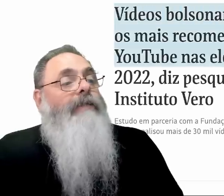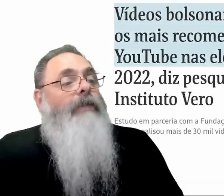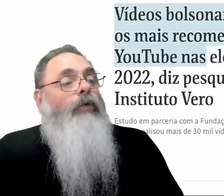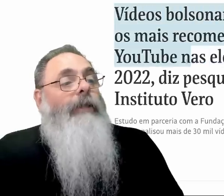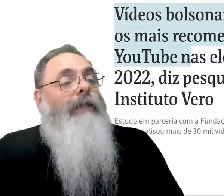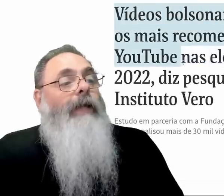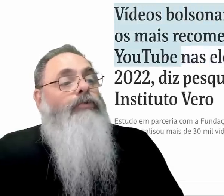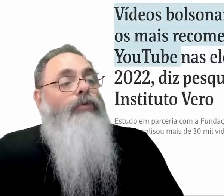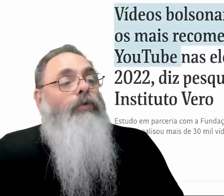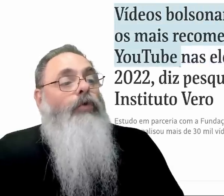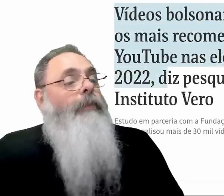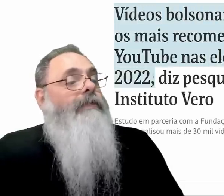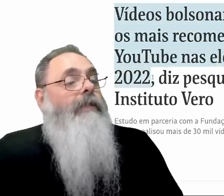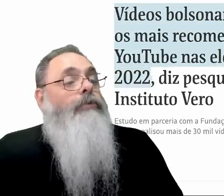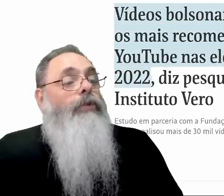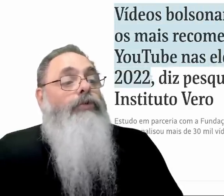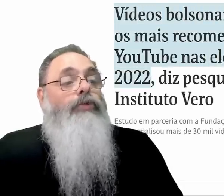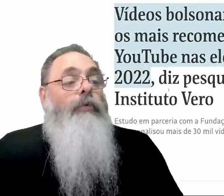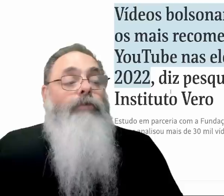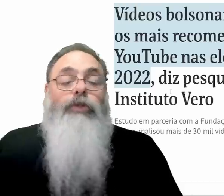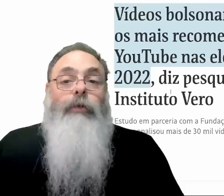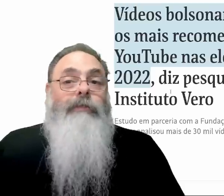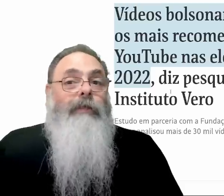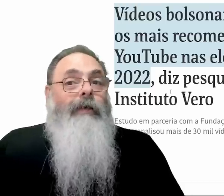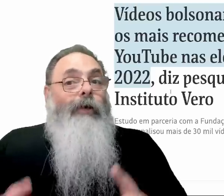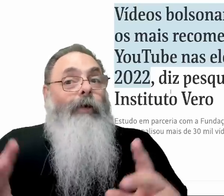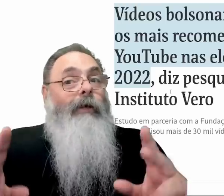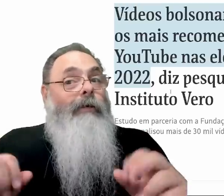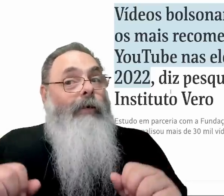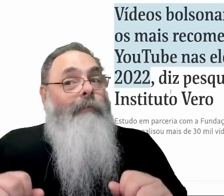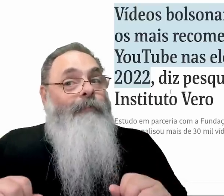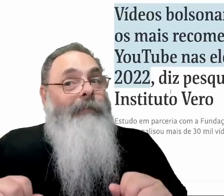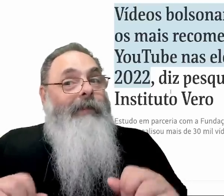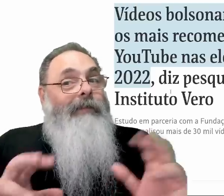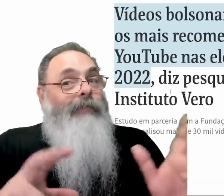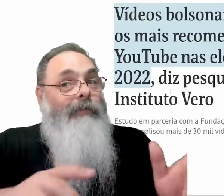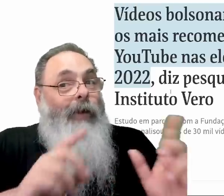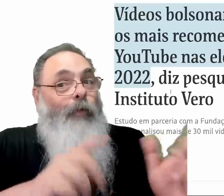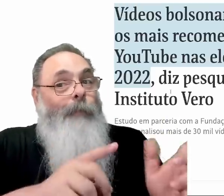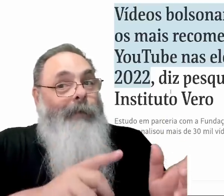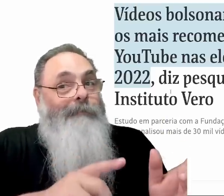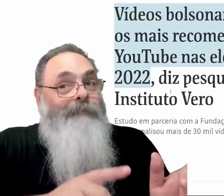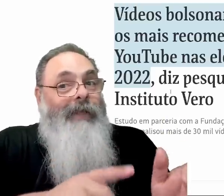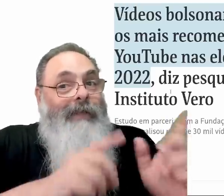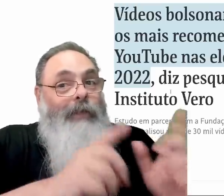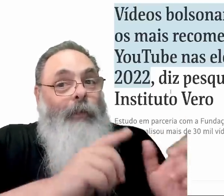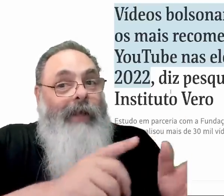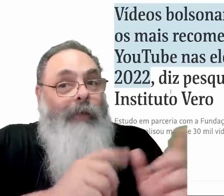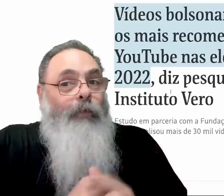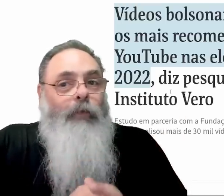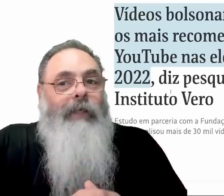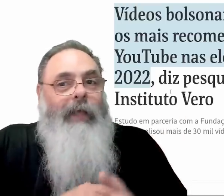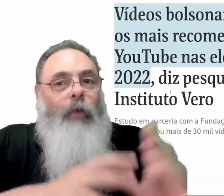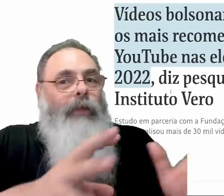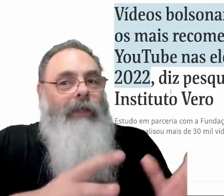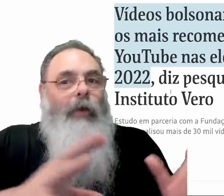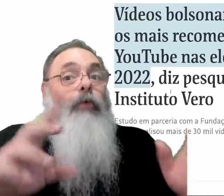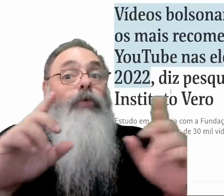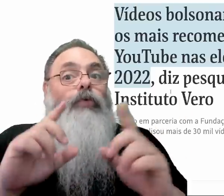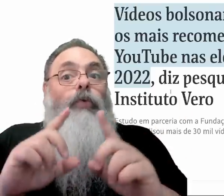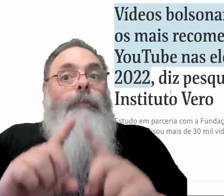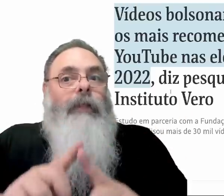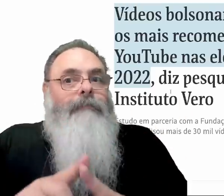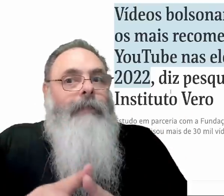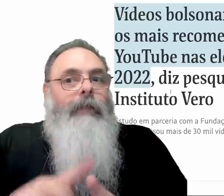eram os mais recomendados no YouTube nas eleições de 2022 ó ó tá vendo a culpa não é o Lula que é ruim